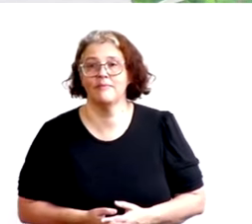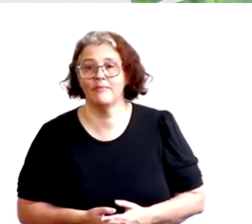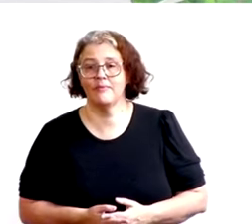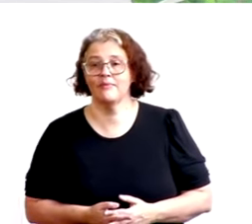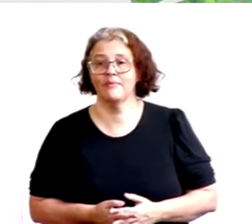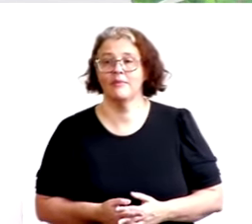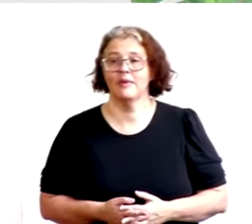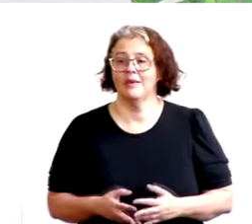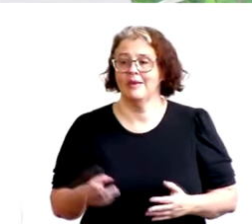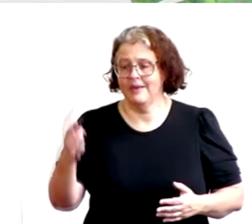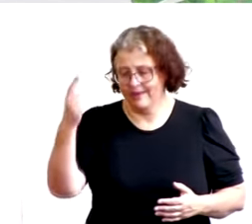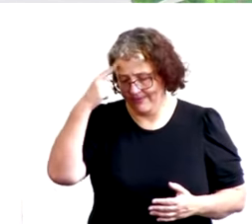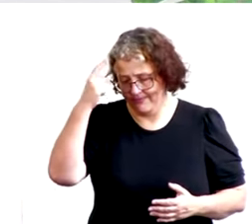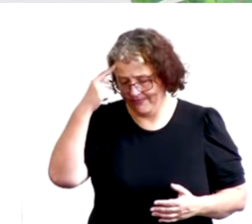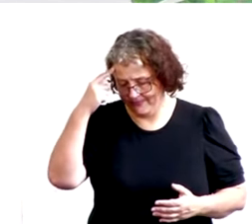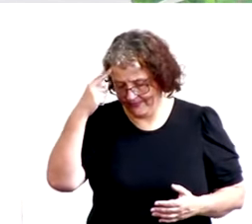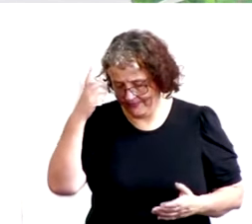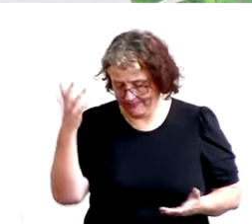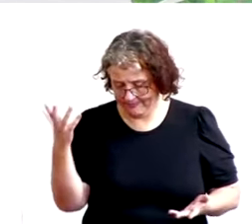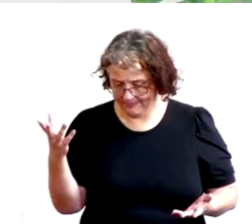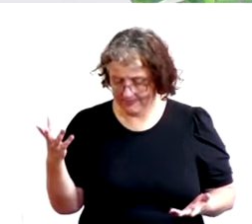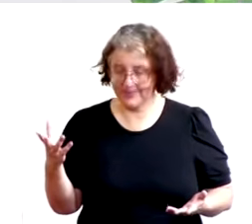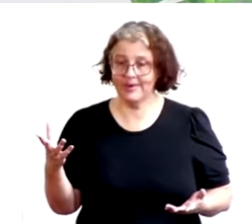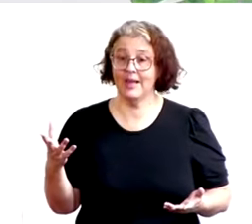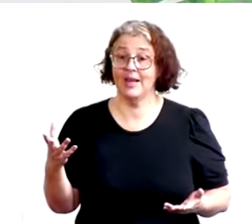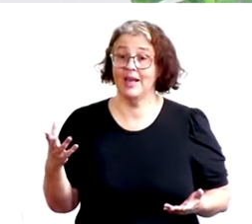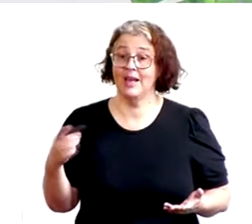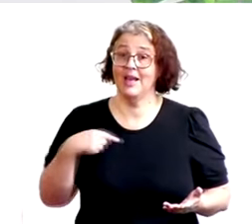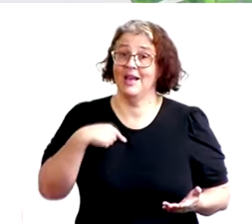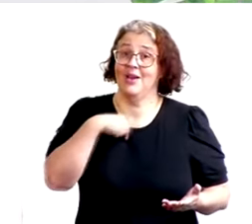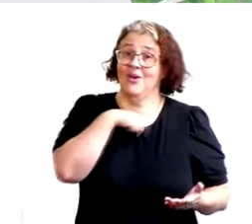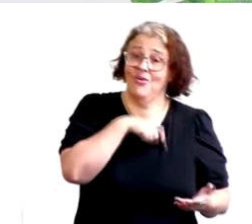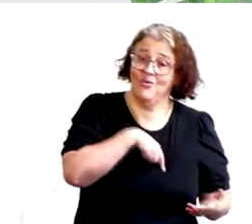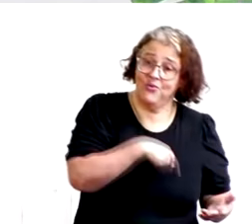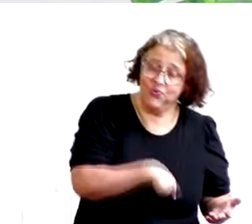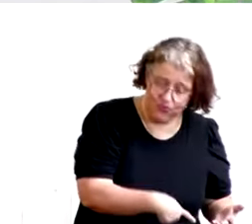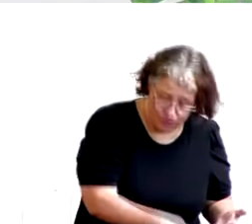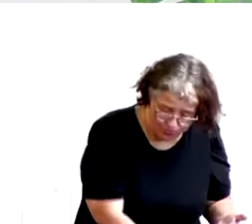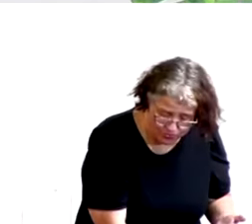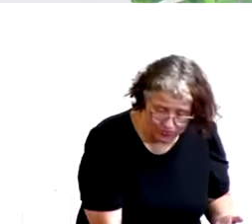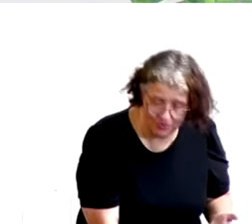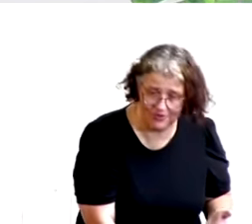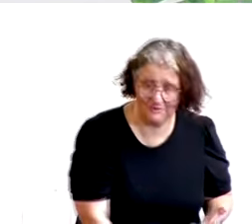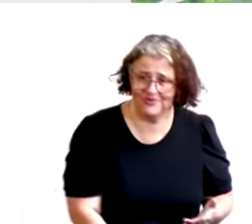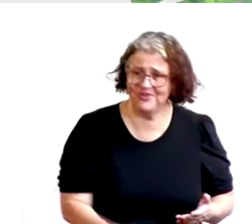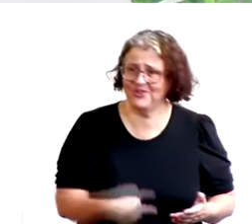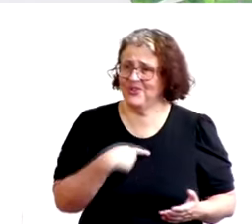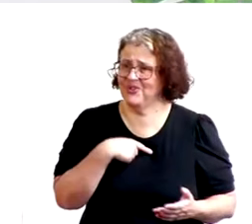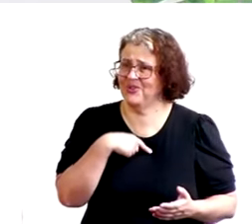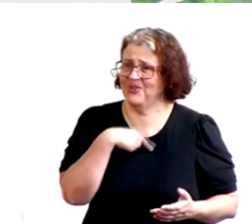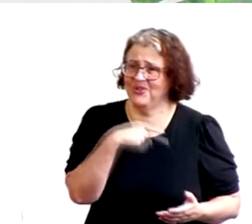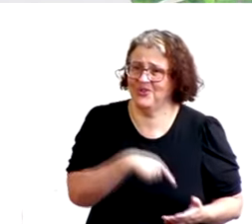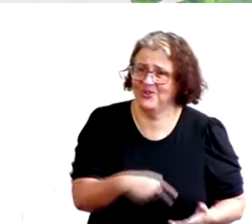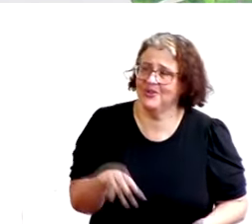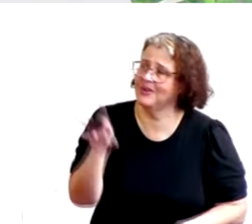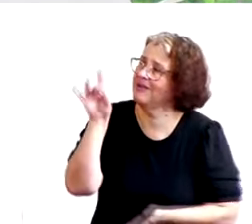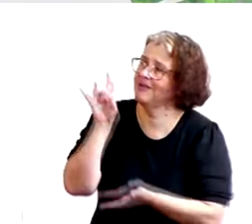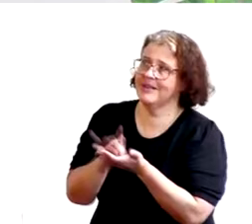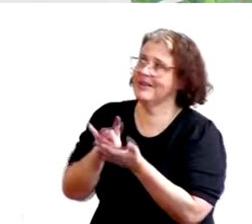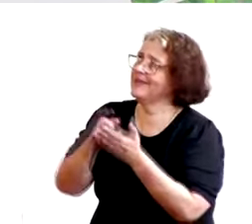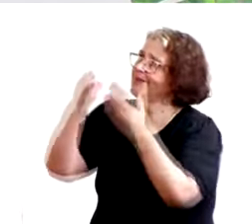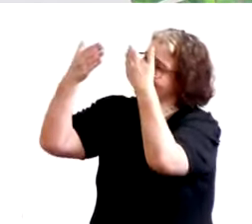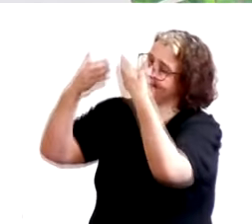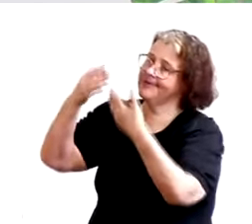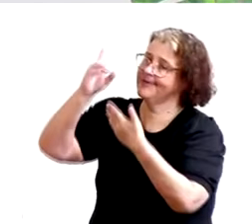o leva a uma mais ao mais profundo nível de honestidade diante de Deus